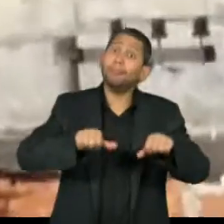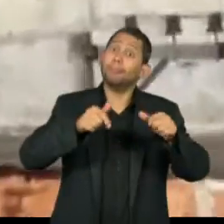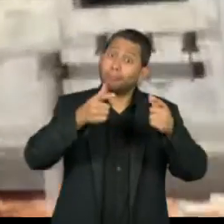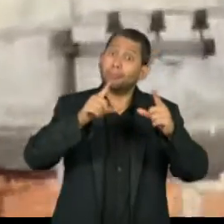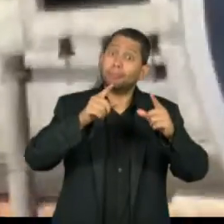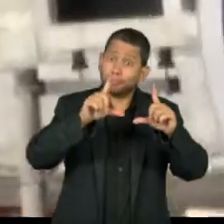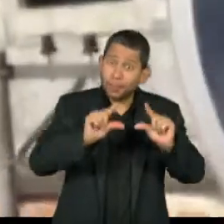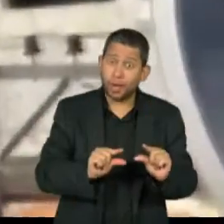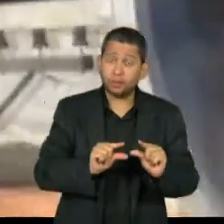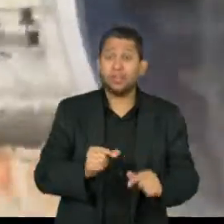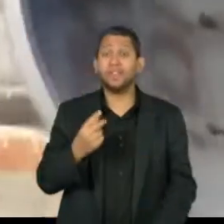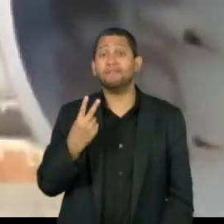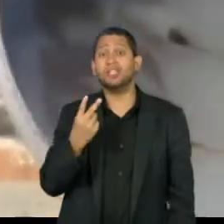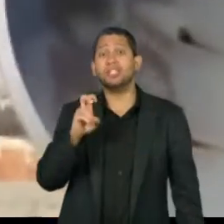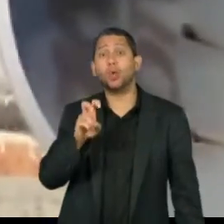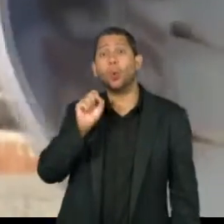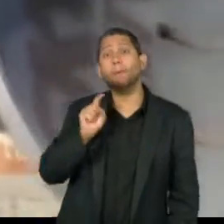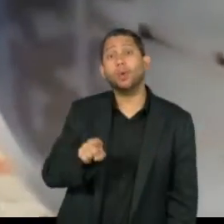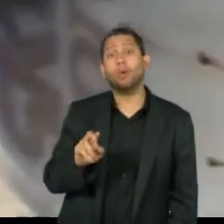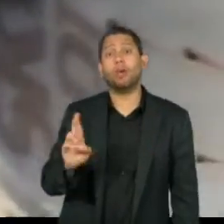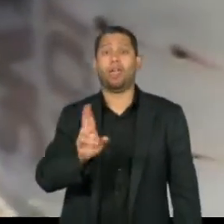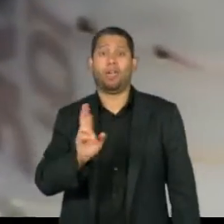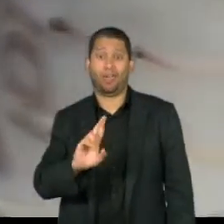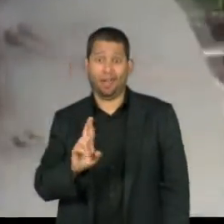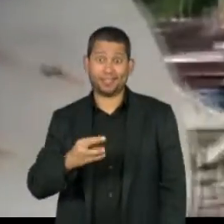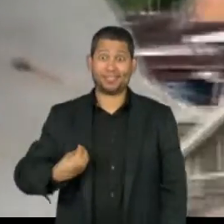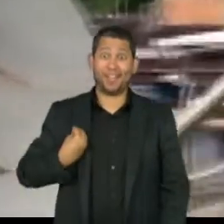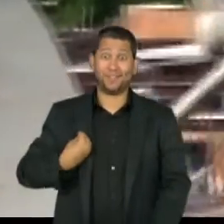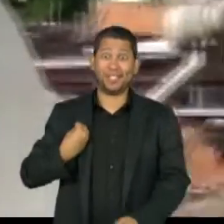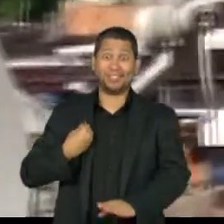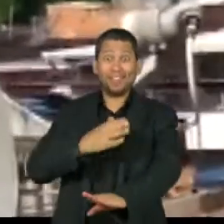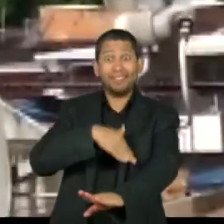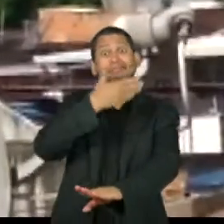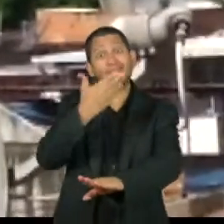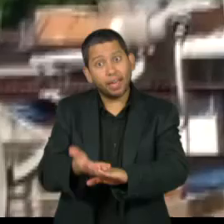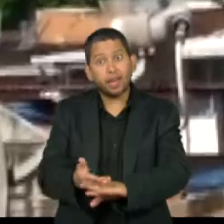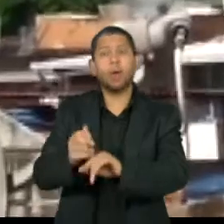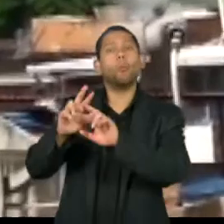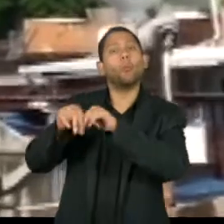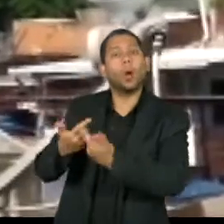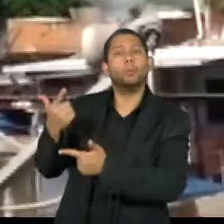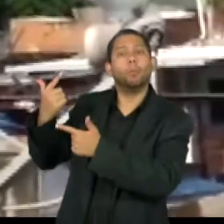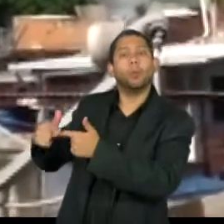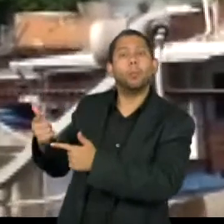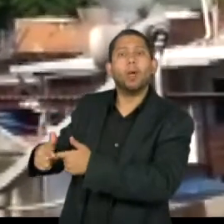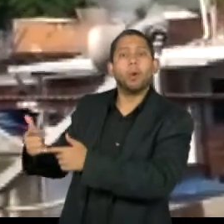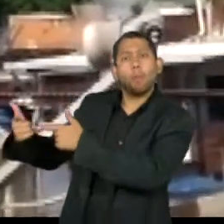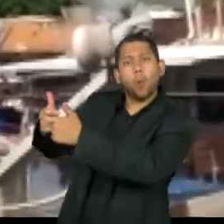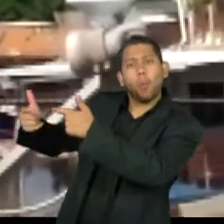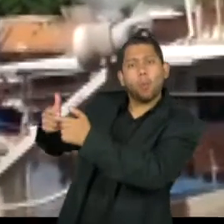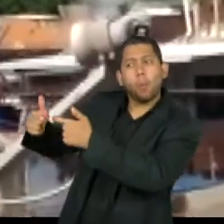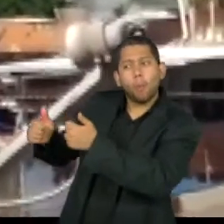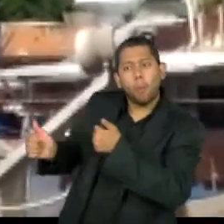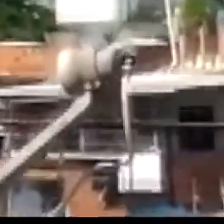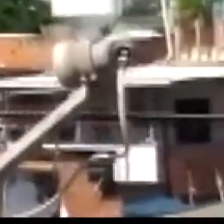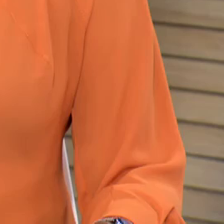quase R$25 mil na renda ao longo da vida por causa de problemas relacionados à